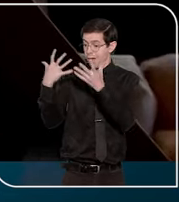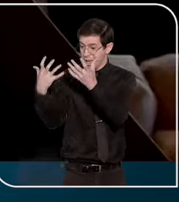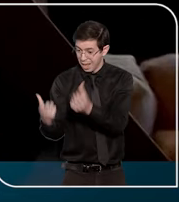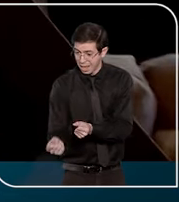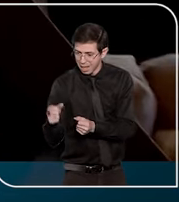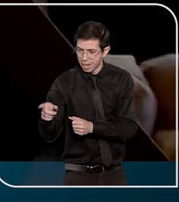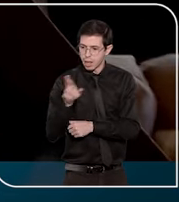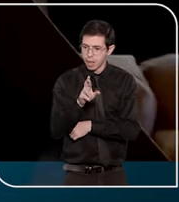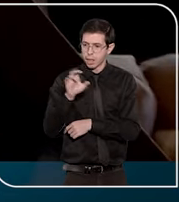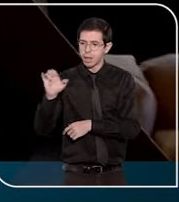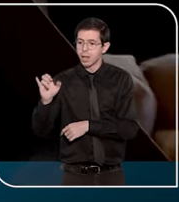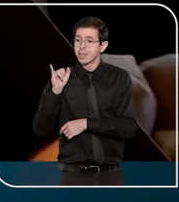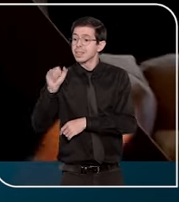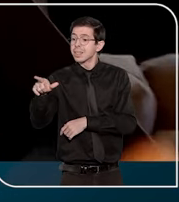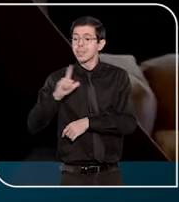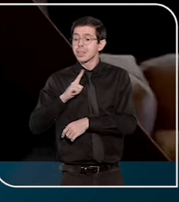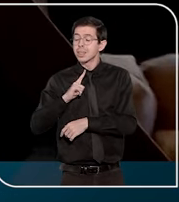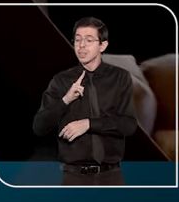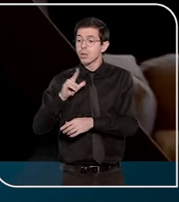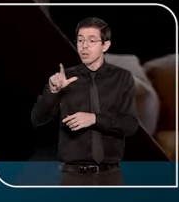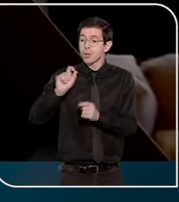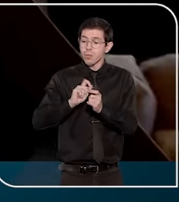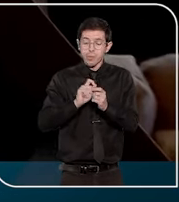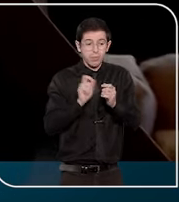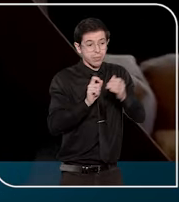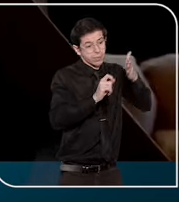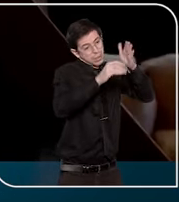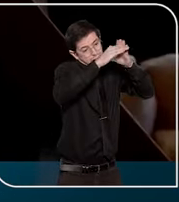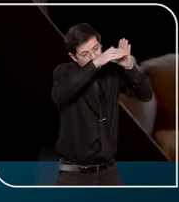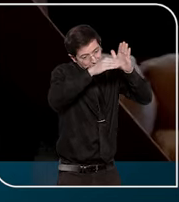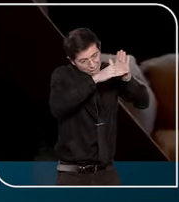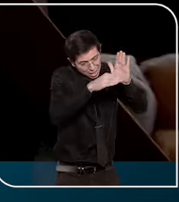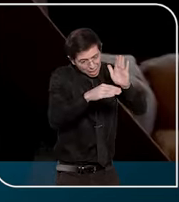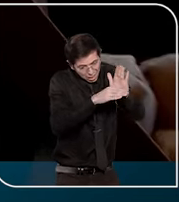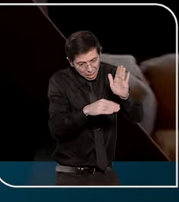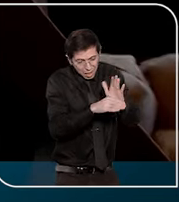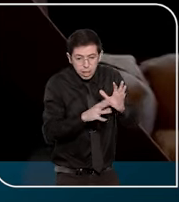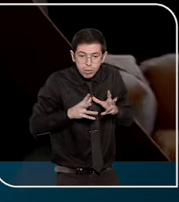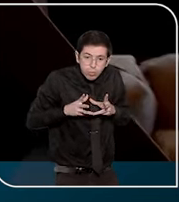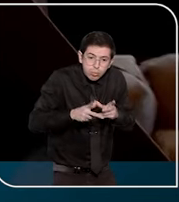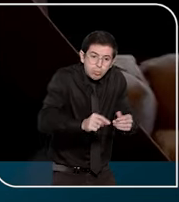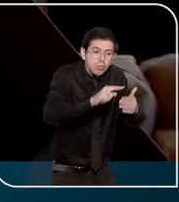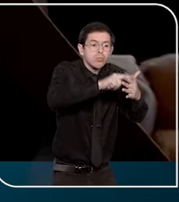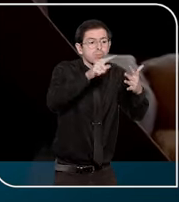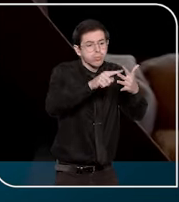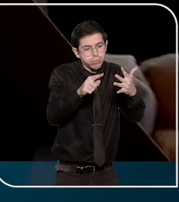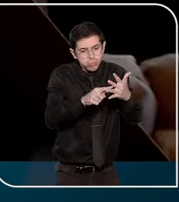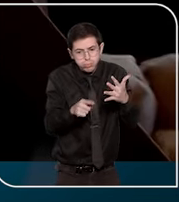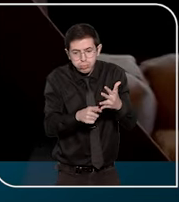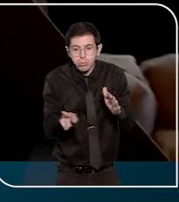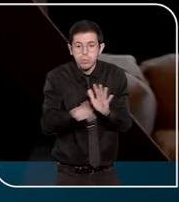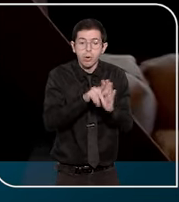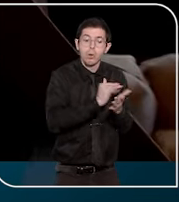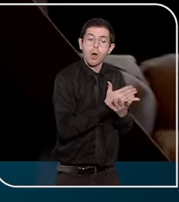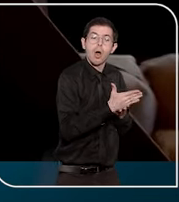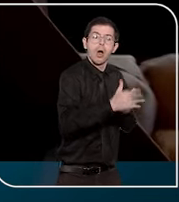recurso extraordinário se você não exauriu a instância lá no tribunal de origem. Quer dizer, não cabe recurso